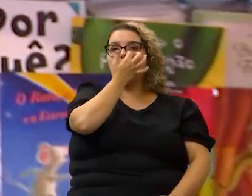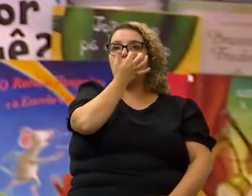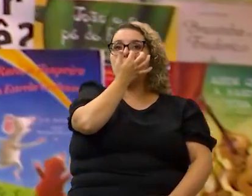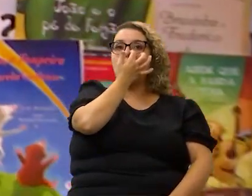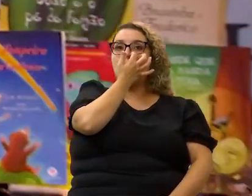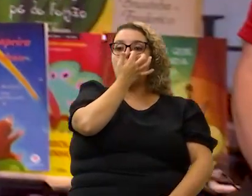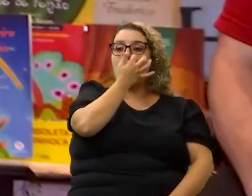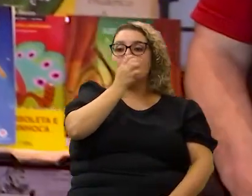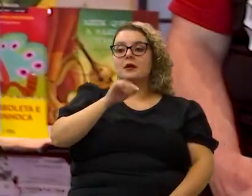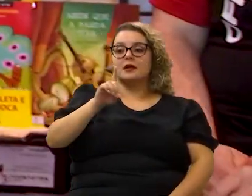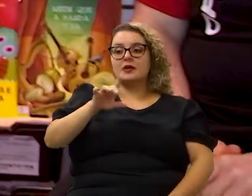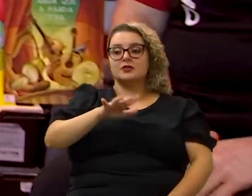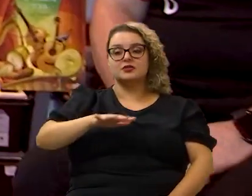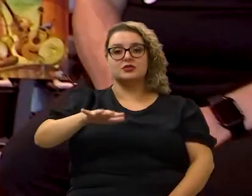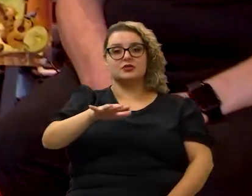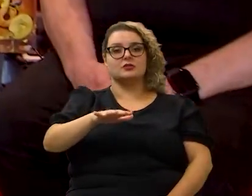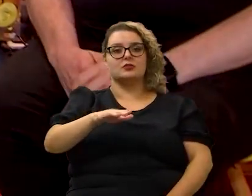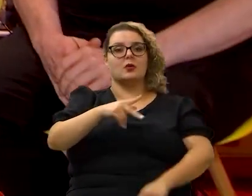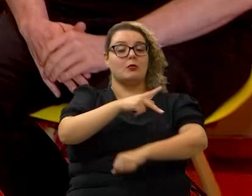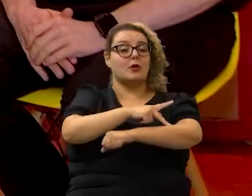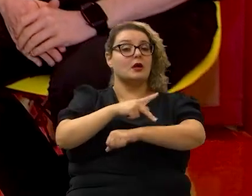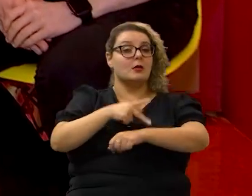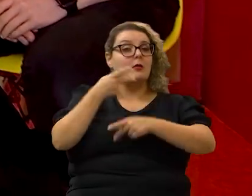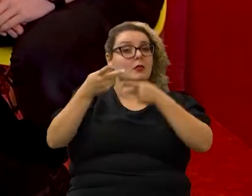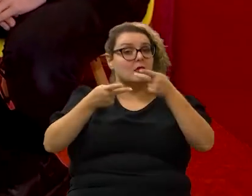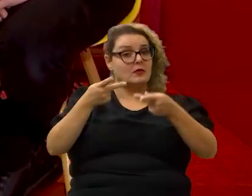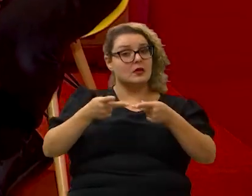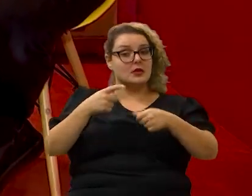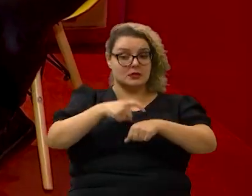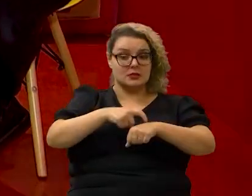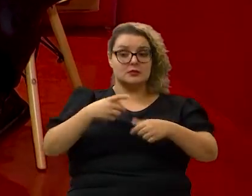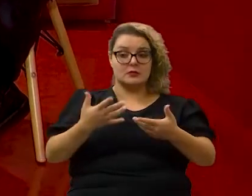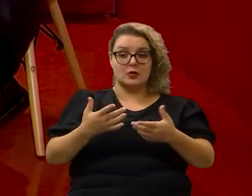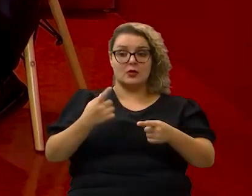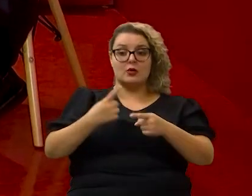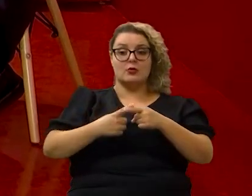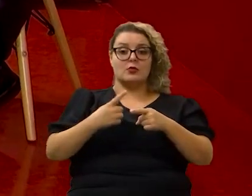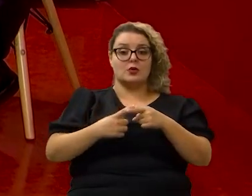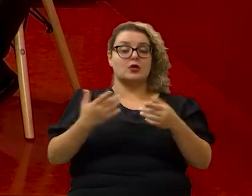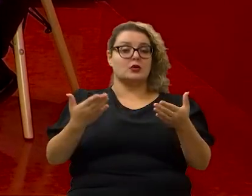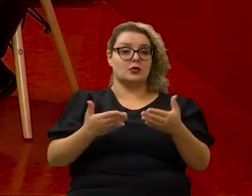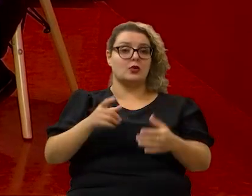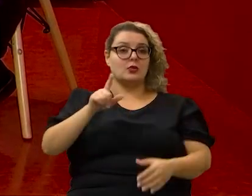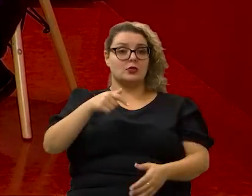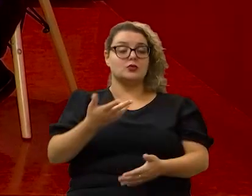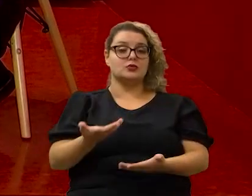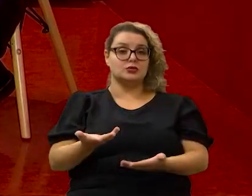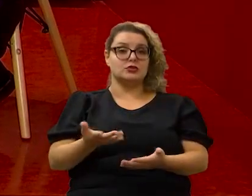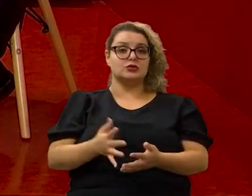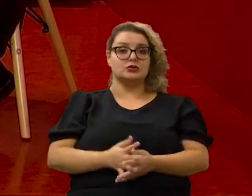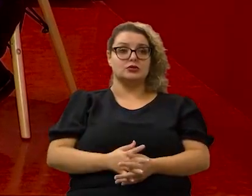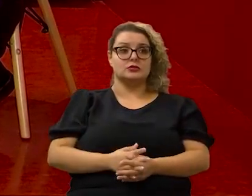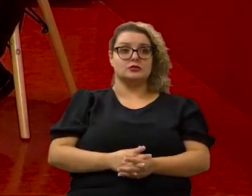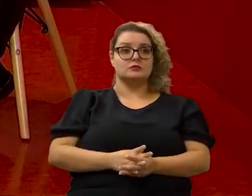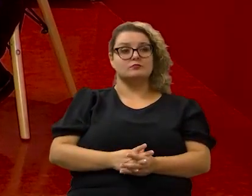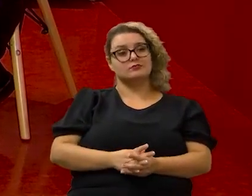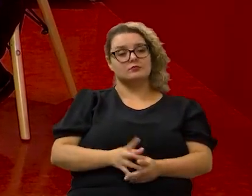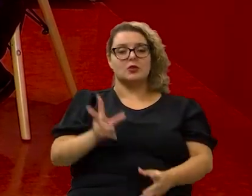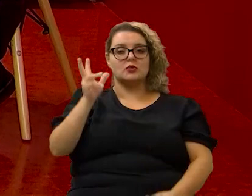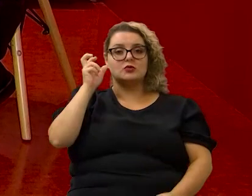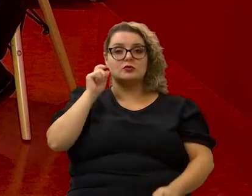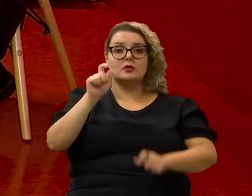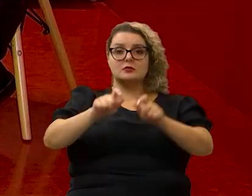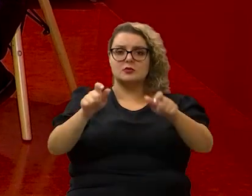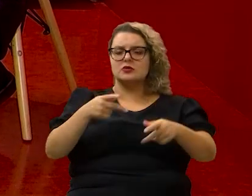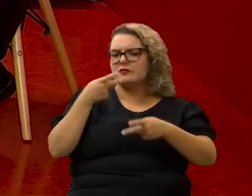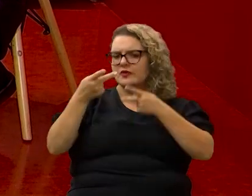que é diretor pedagógico, para falar justamente a respeito desta situação, porque hoje, a gente escuta